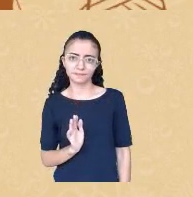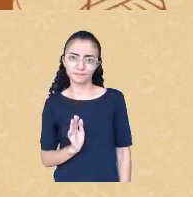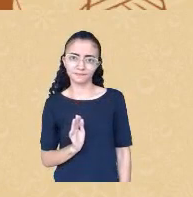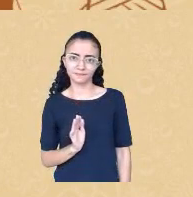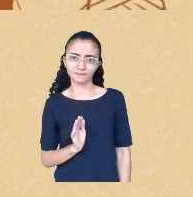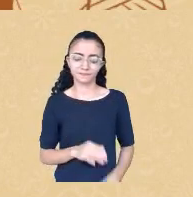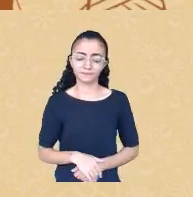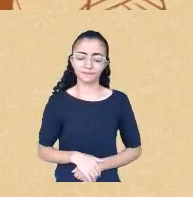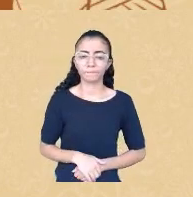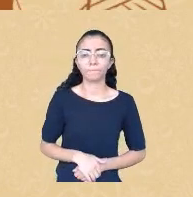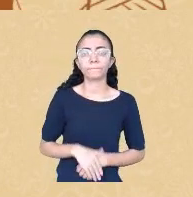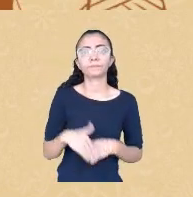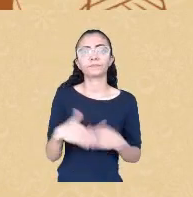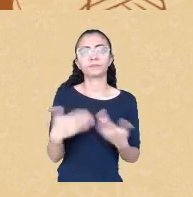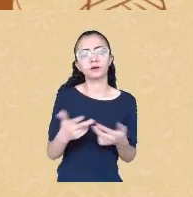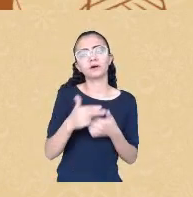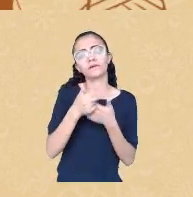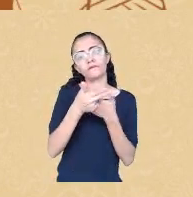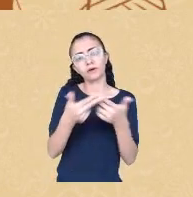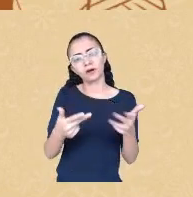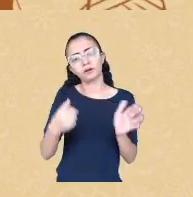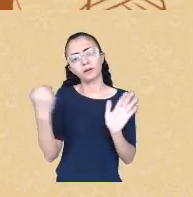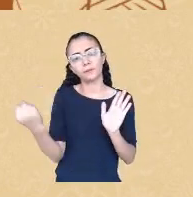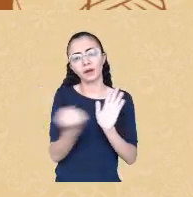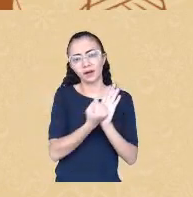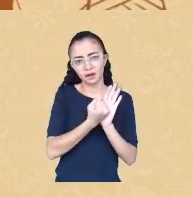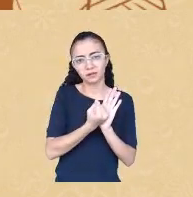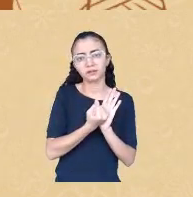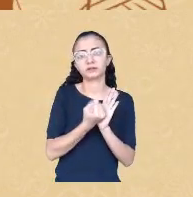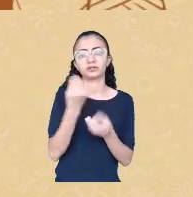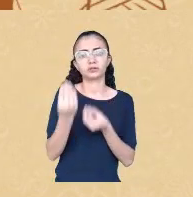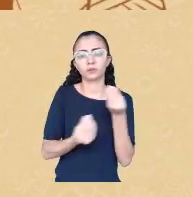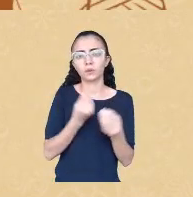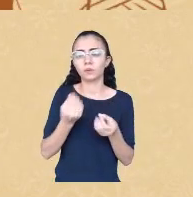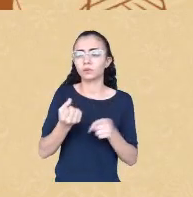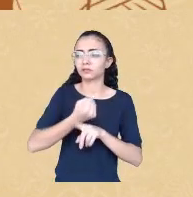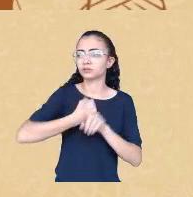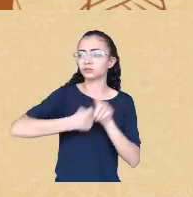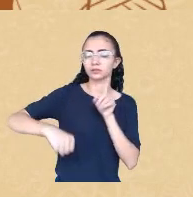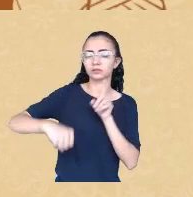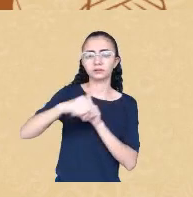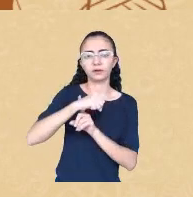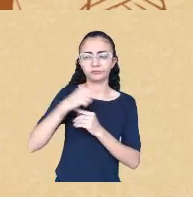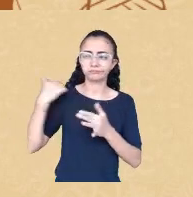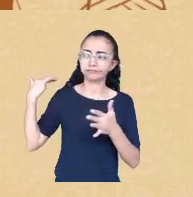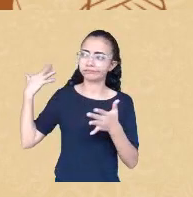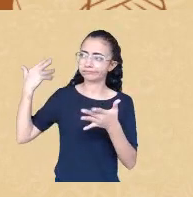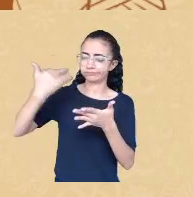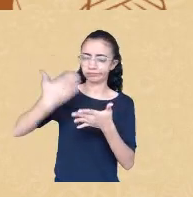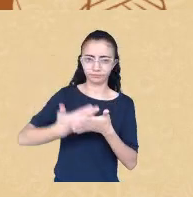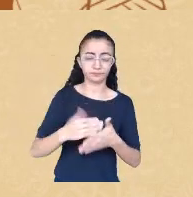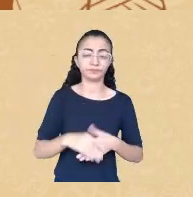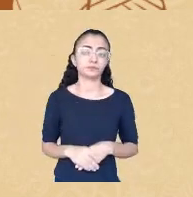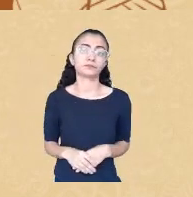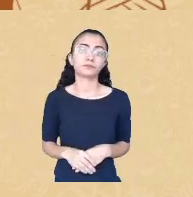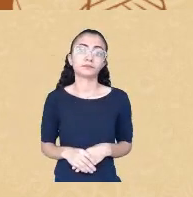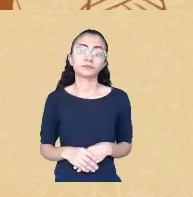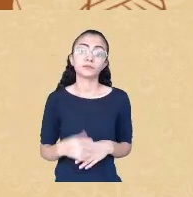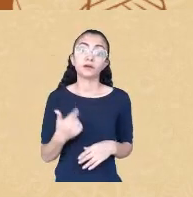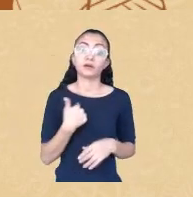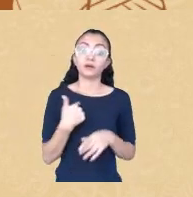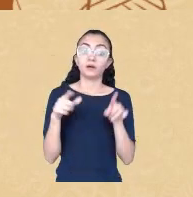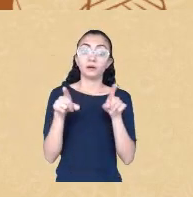na nossa saúde, da saúde dessa sociedade como um todo e as diferentes marcações. E aí eu escolhi também um